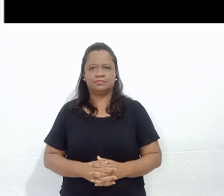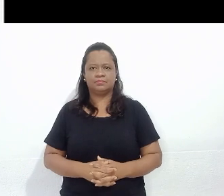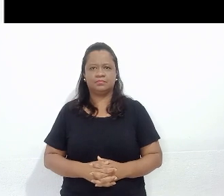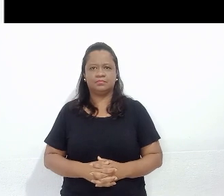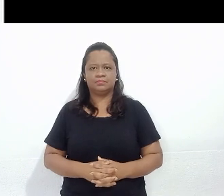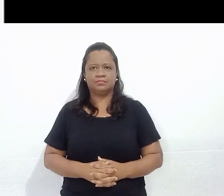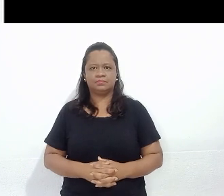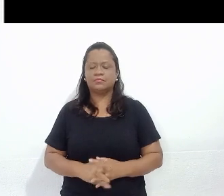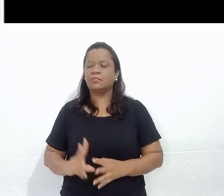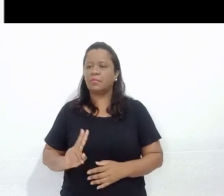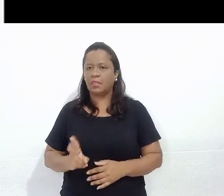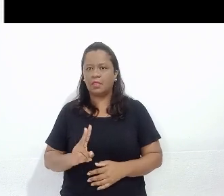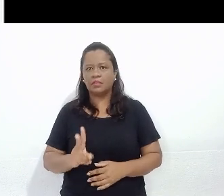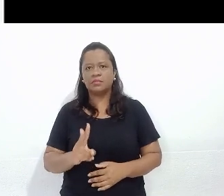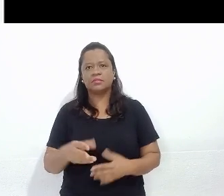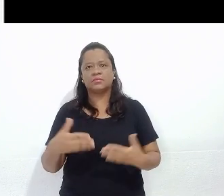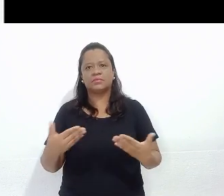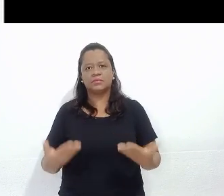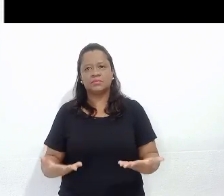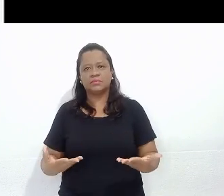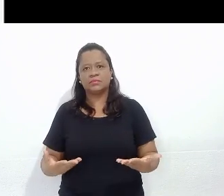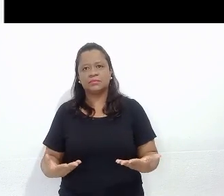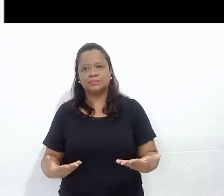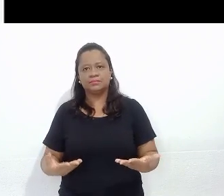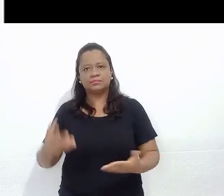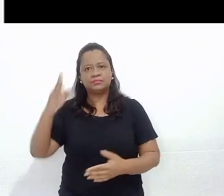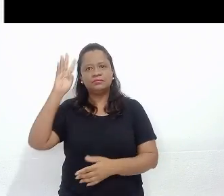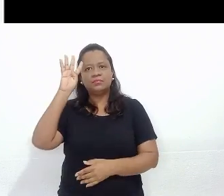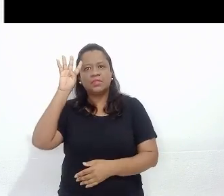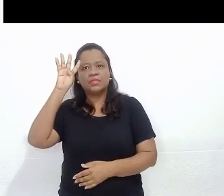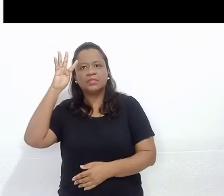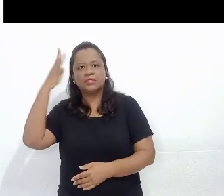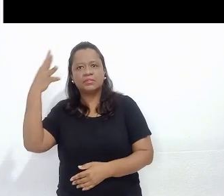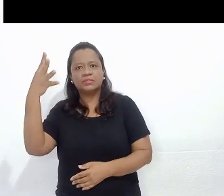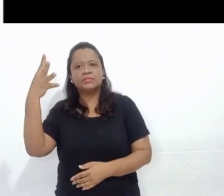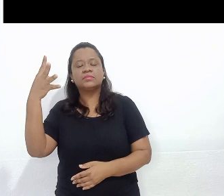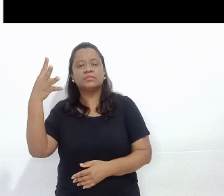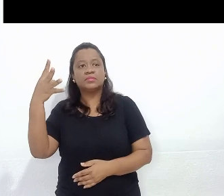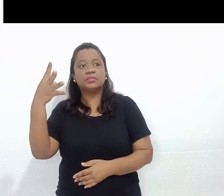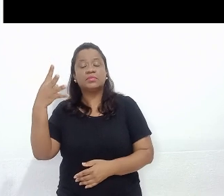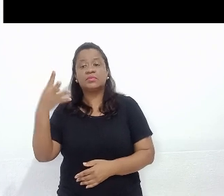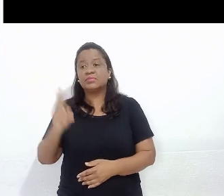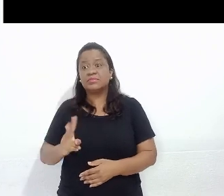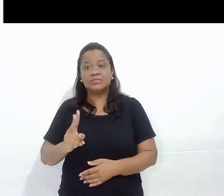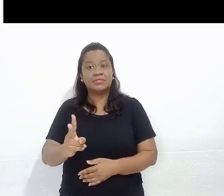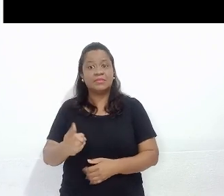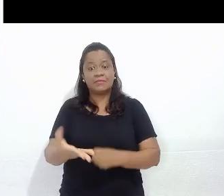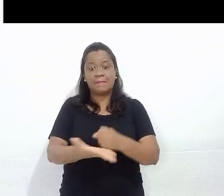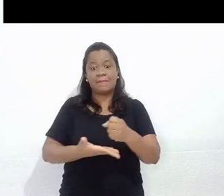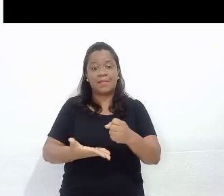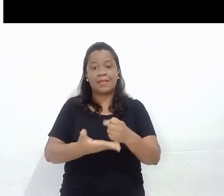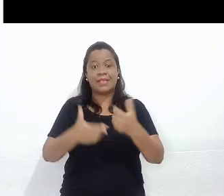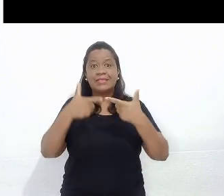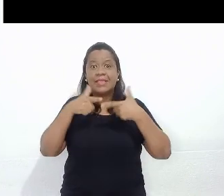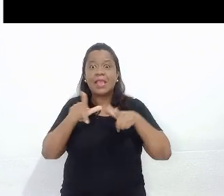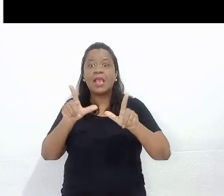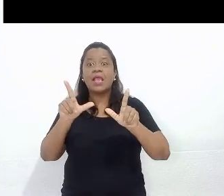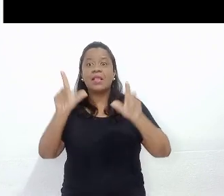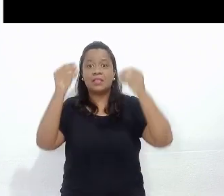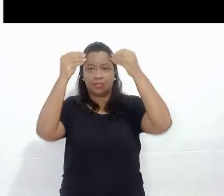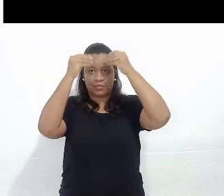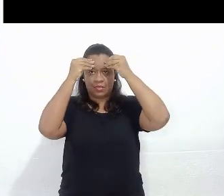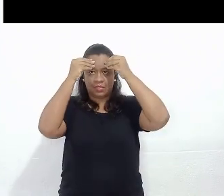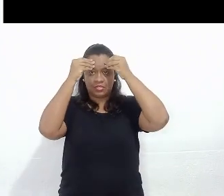Então, é sempre assim. As decisões devem ser tomadas sempre baseadas na linguagem. Nunca decida o equipamento antes